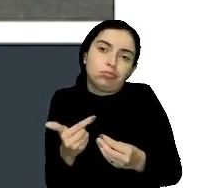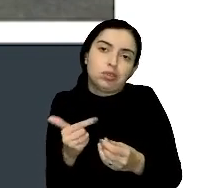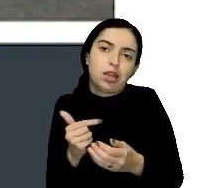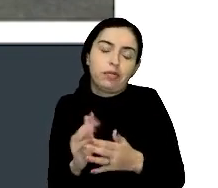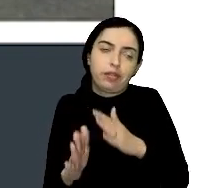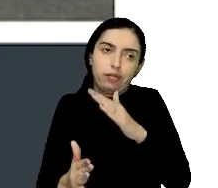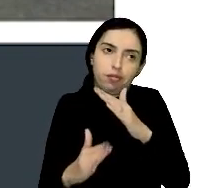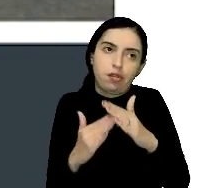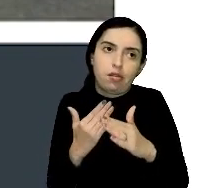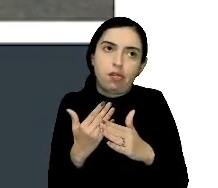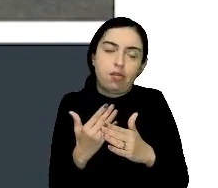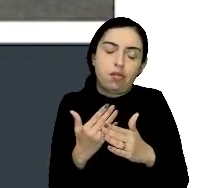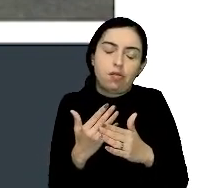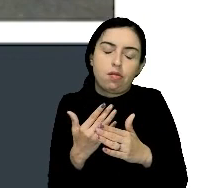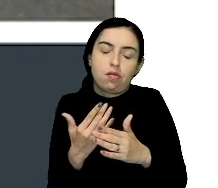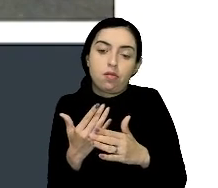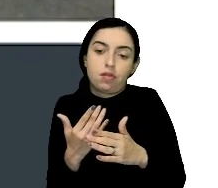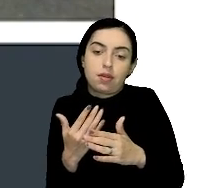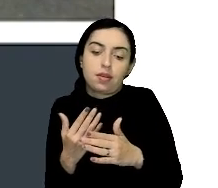foi